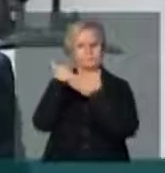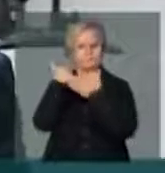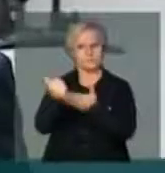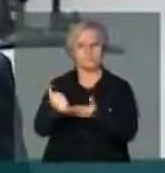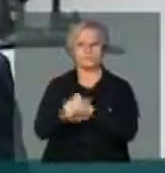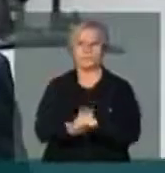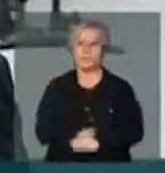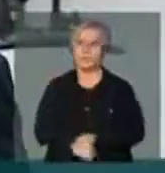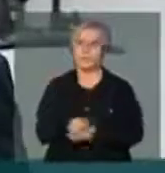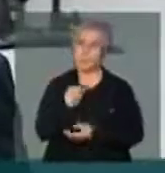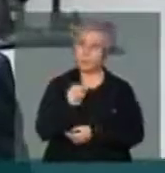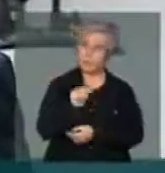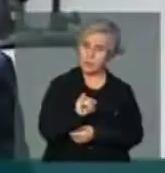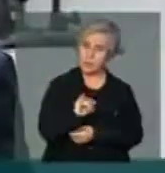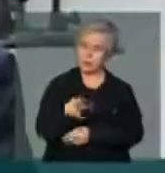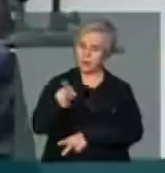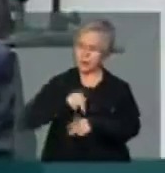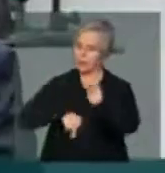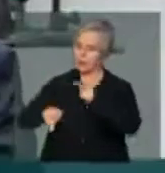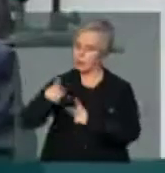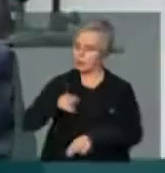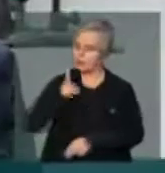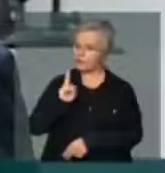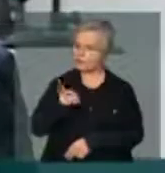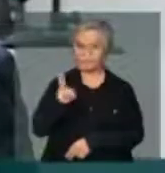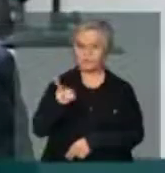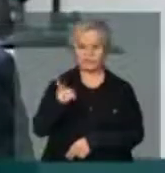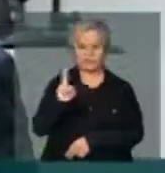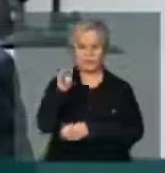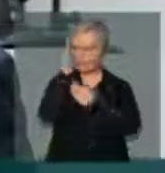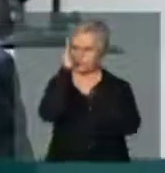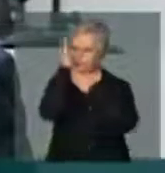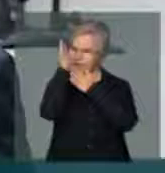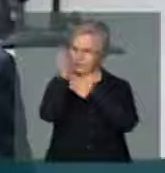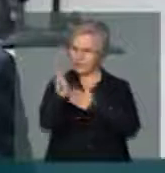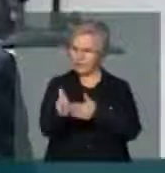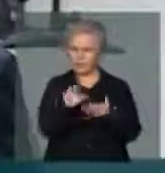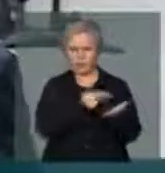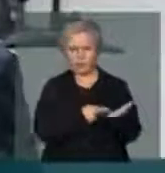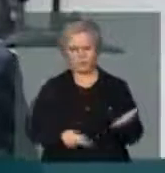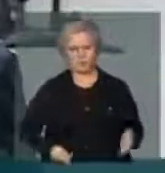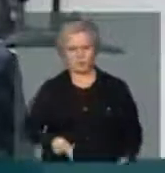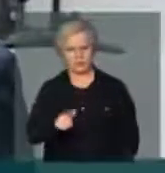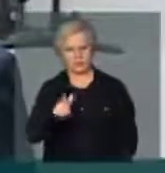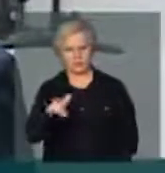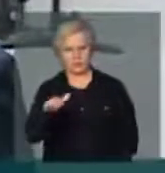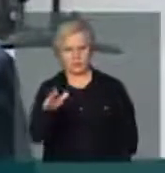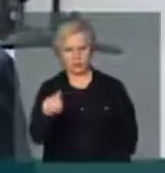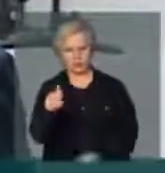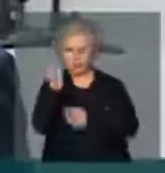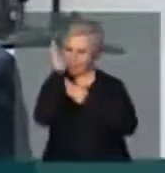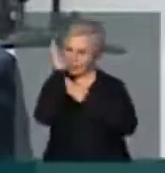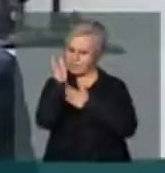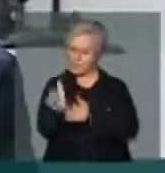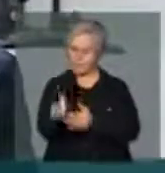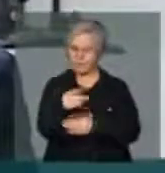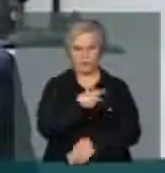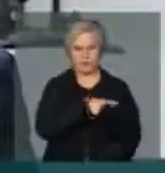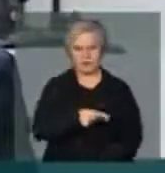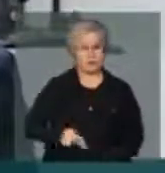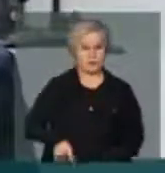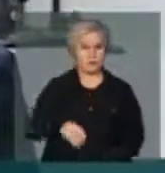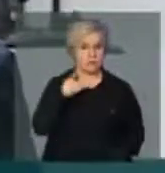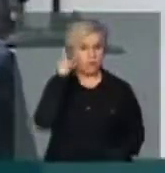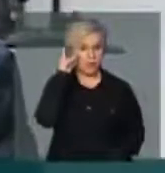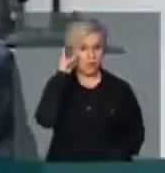se é um povo que sempre foi fiel ao presidente Lula, ao presidente Dilma, é o povo do